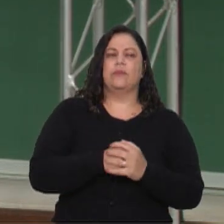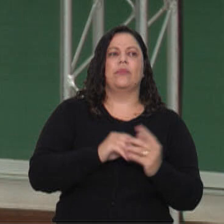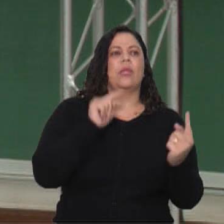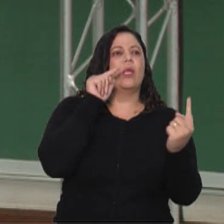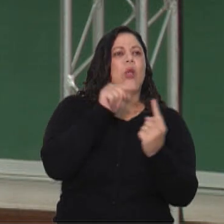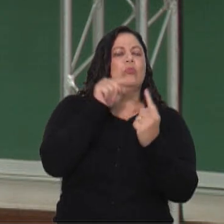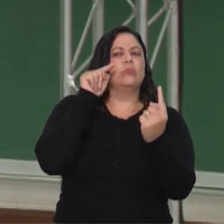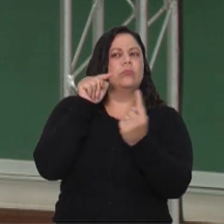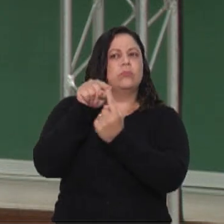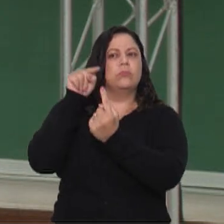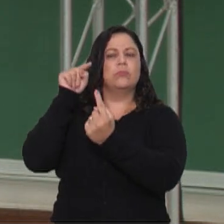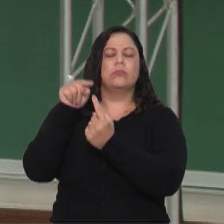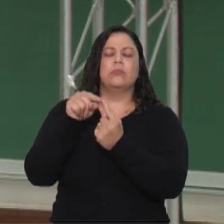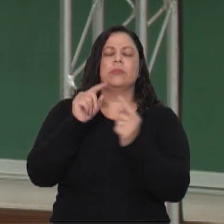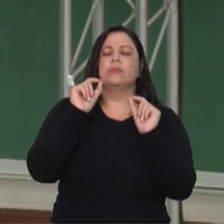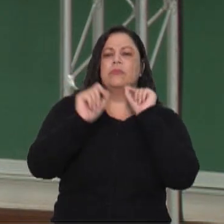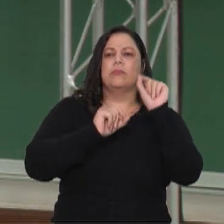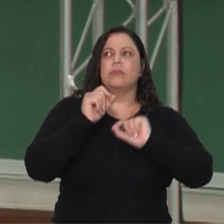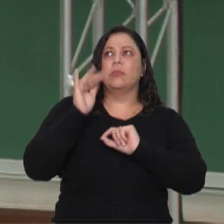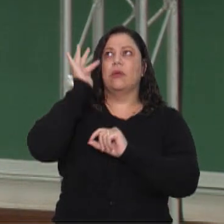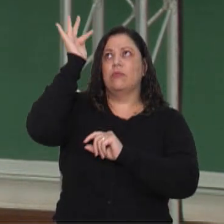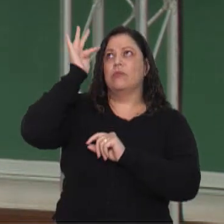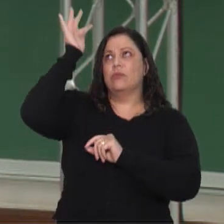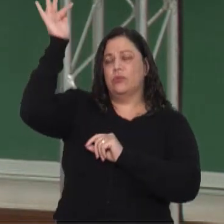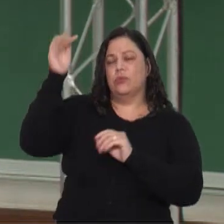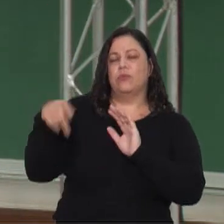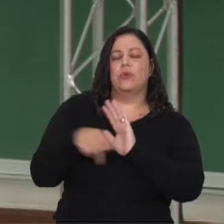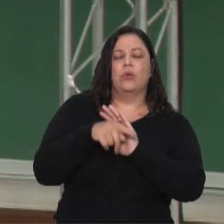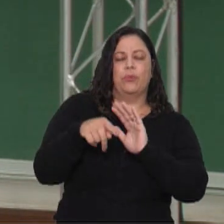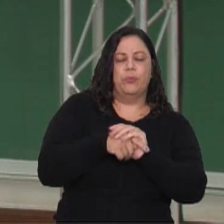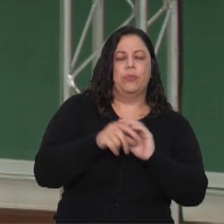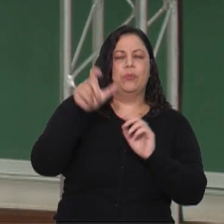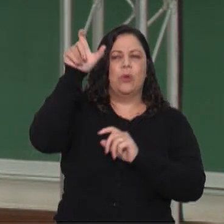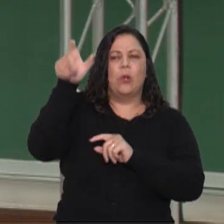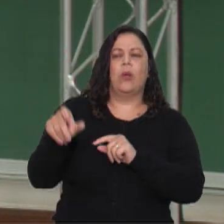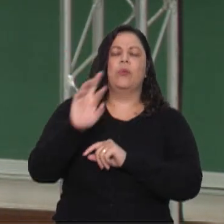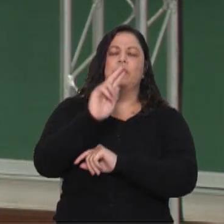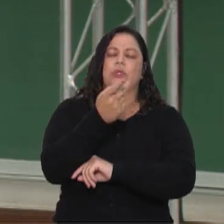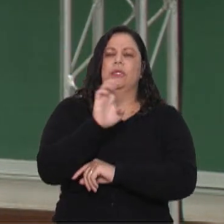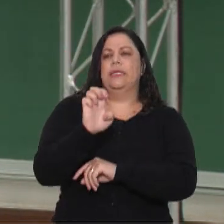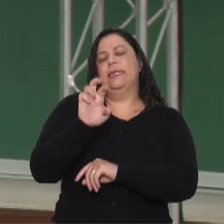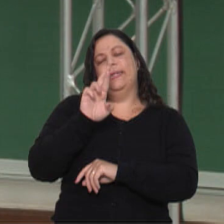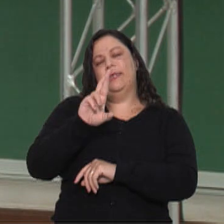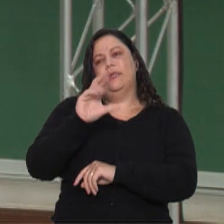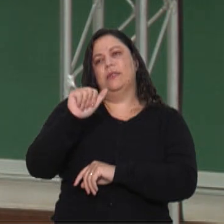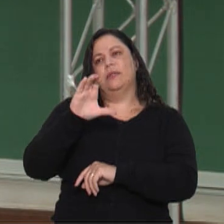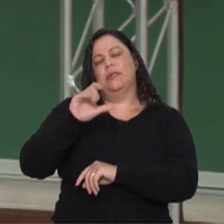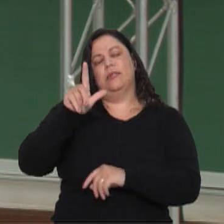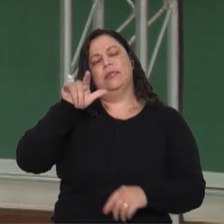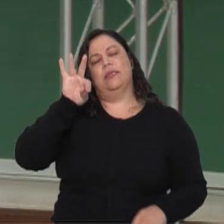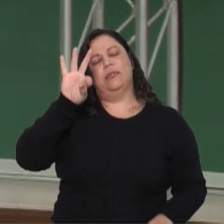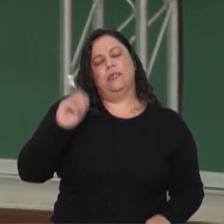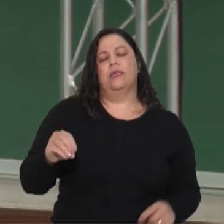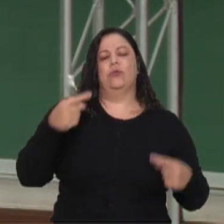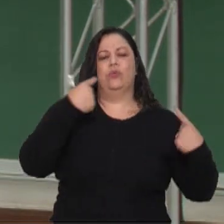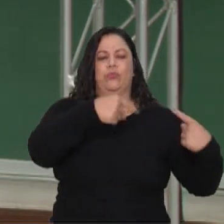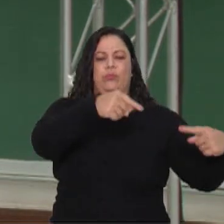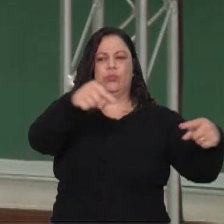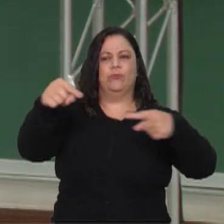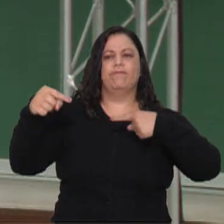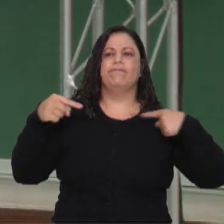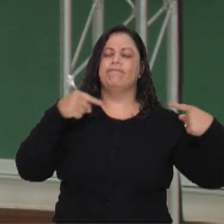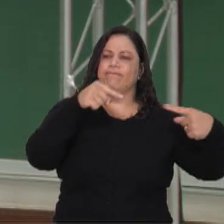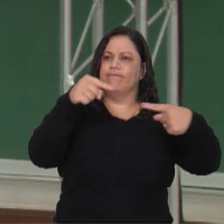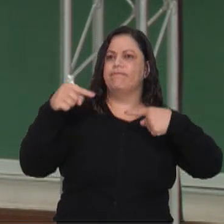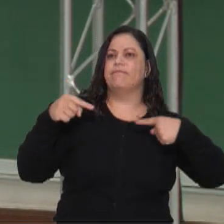pontos da filosofia de Heráclito e vai fazer algumas críticas, como, por exemplo, o Diógenes vai dizer literalmente,